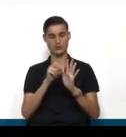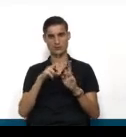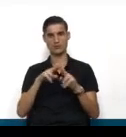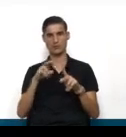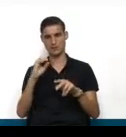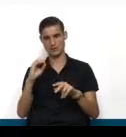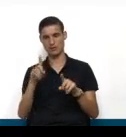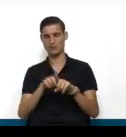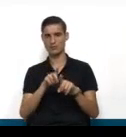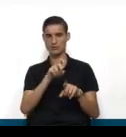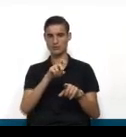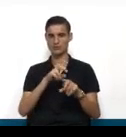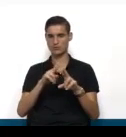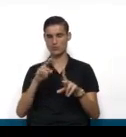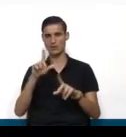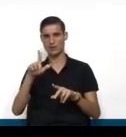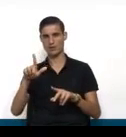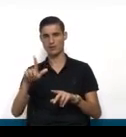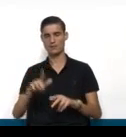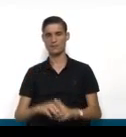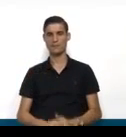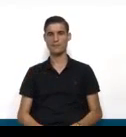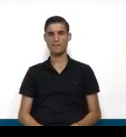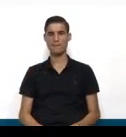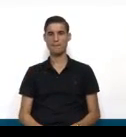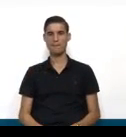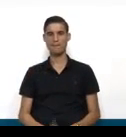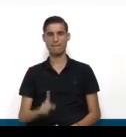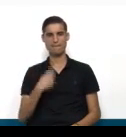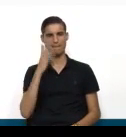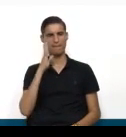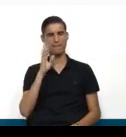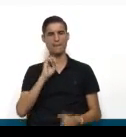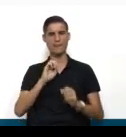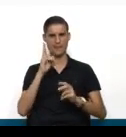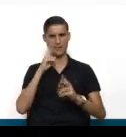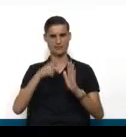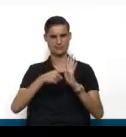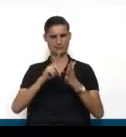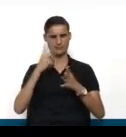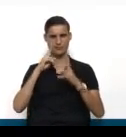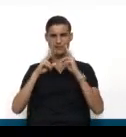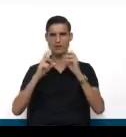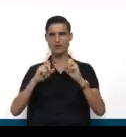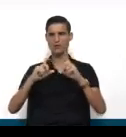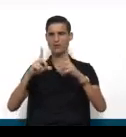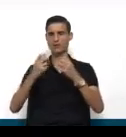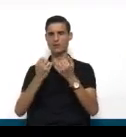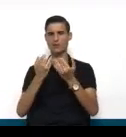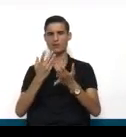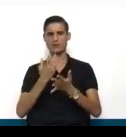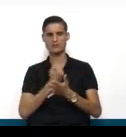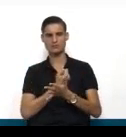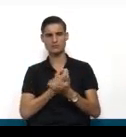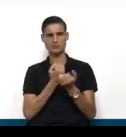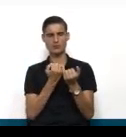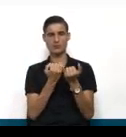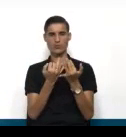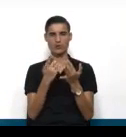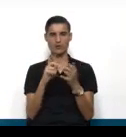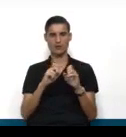igual a zero e quando x é igual a L. E aí nós temos que lembra que a gente viu a questão dos altos valores, quem